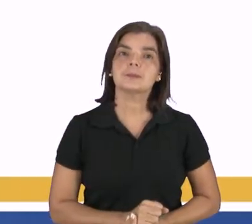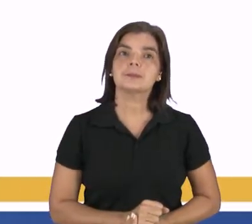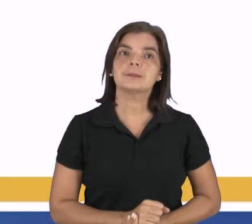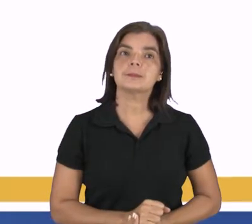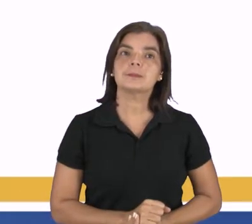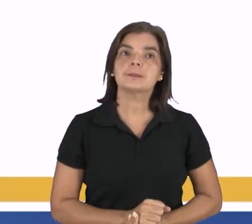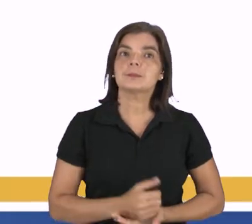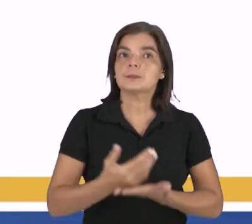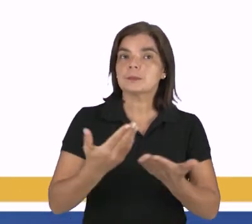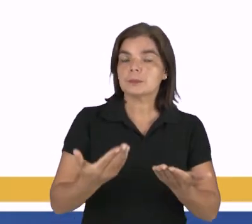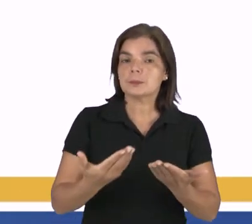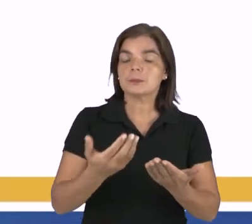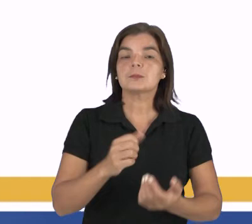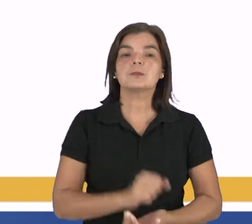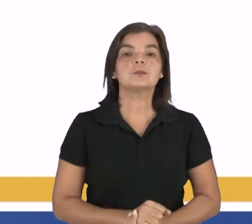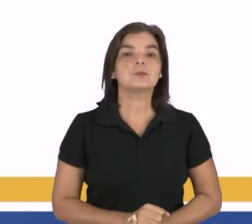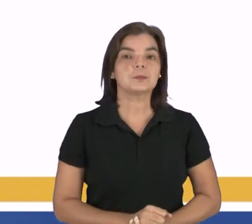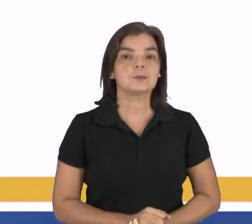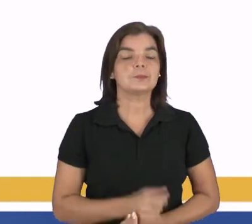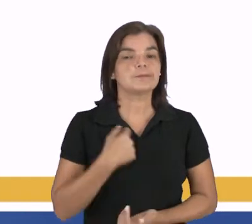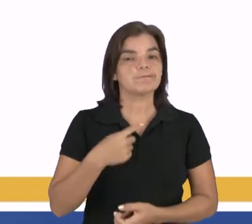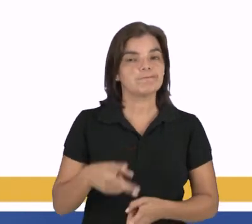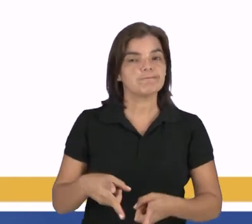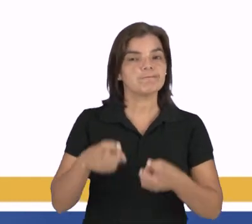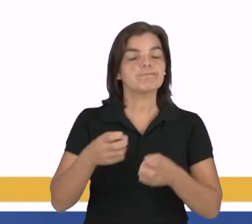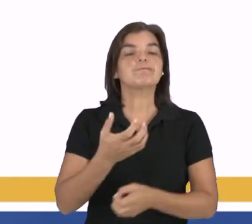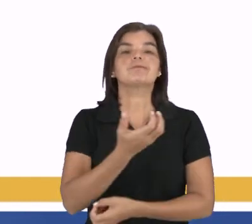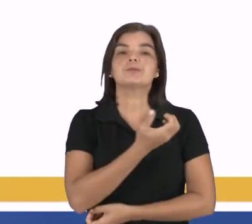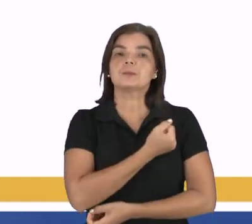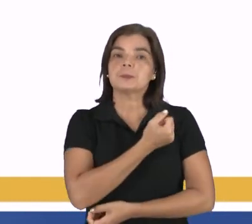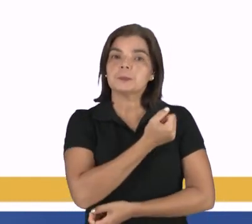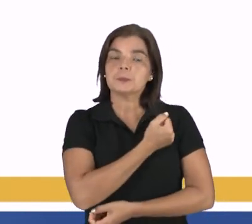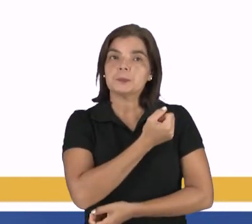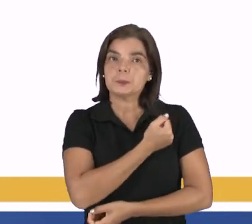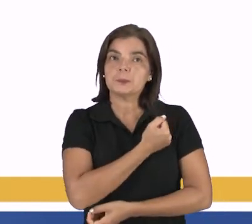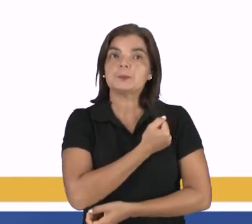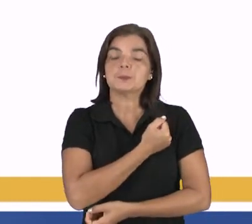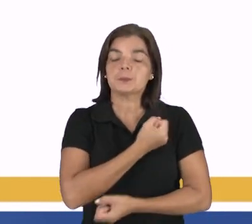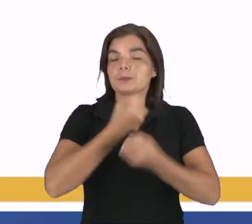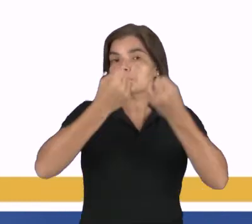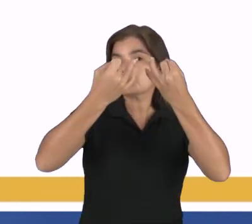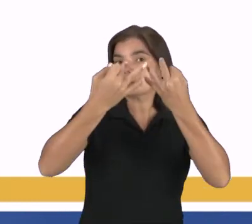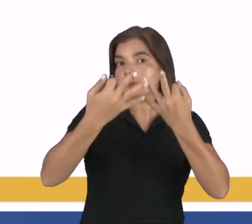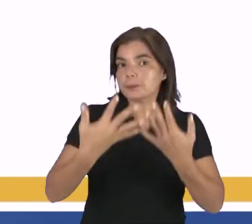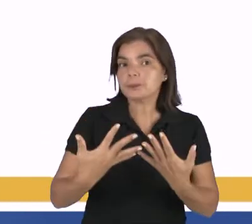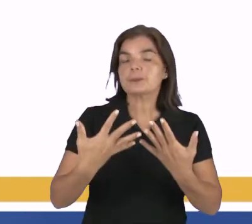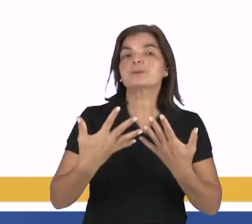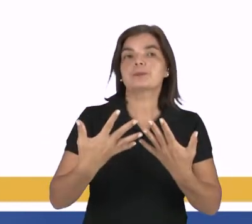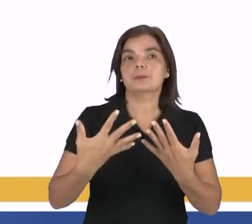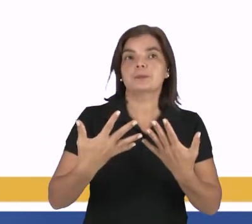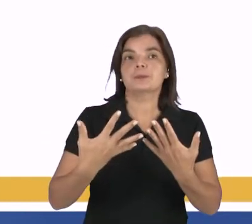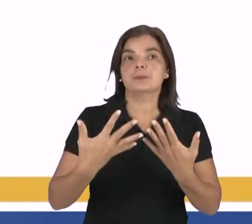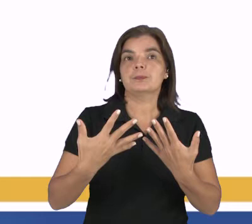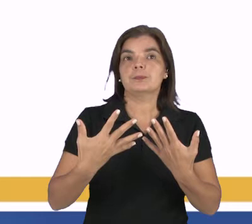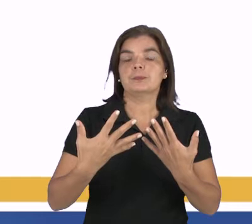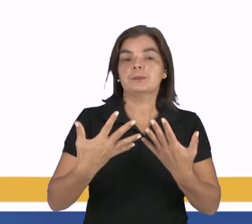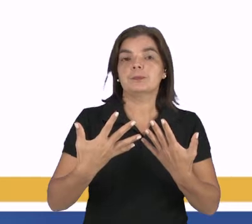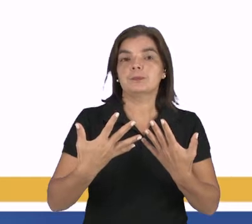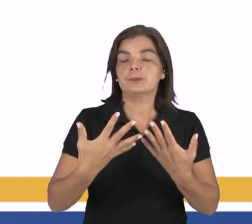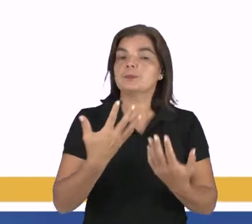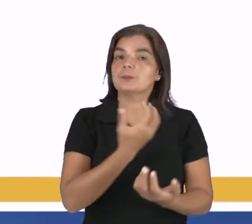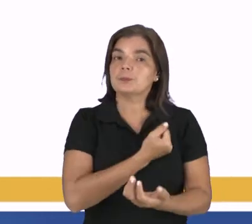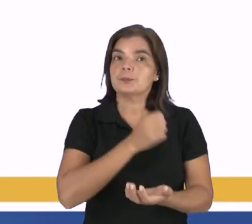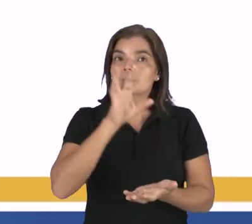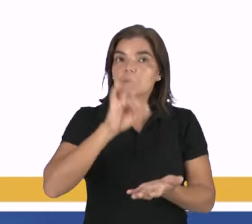menos 4. E aí vocês vão perceber o conceito agora de logaritmo, que são